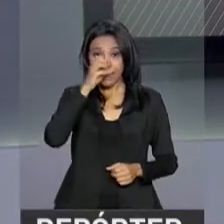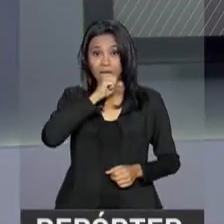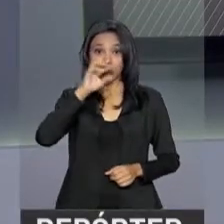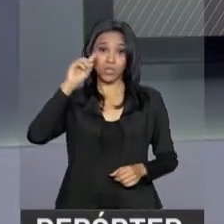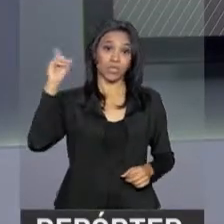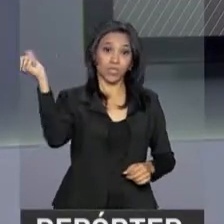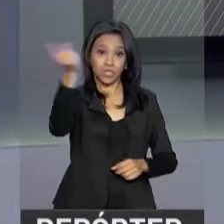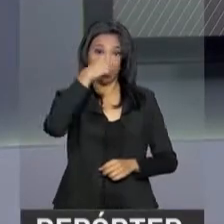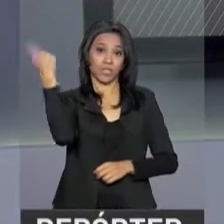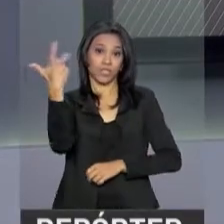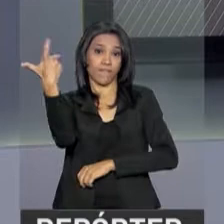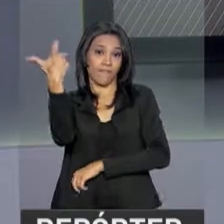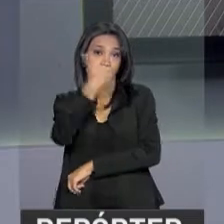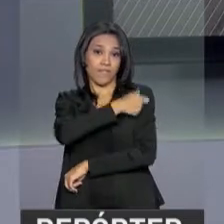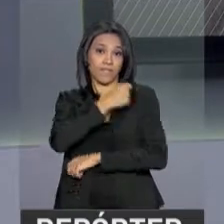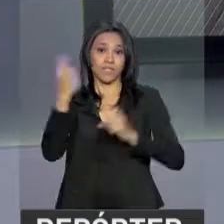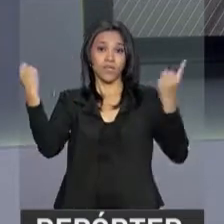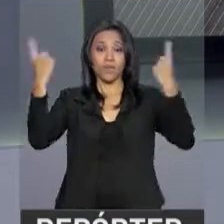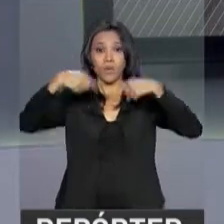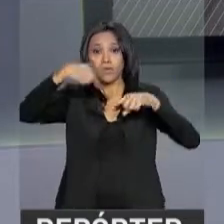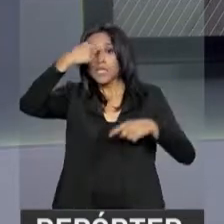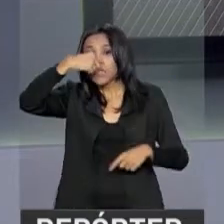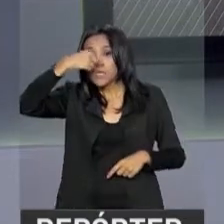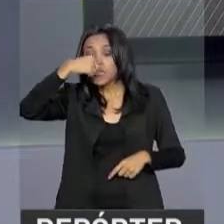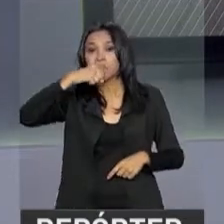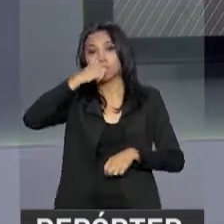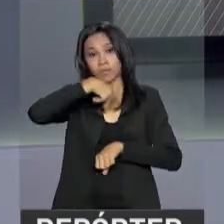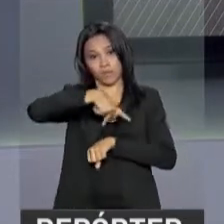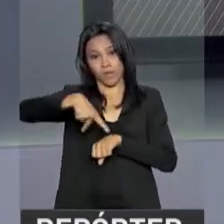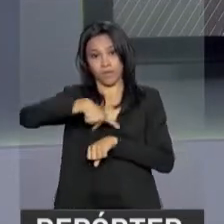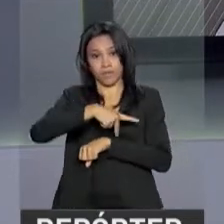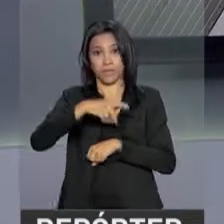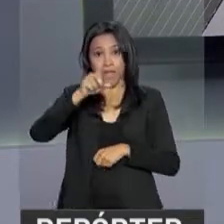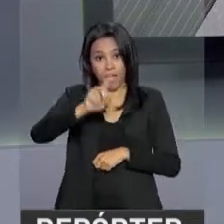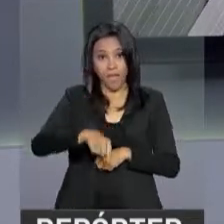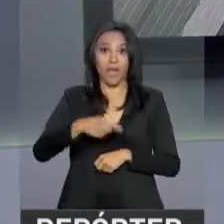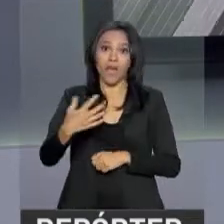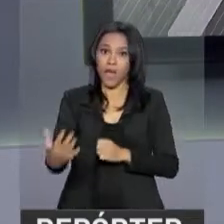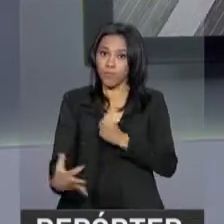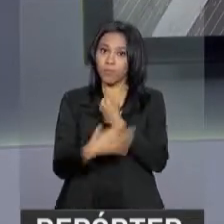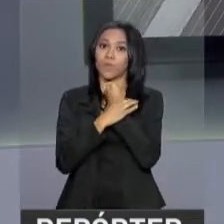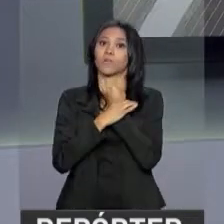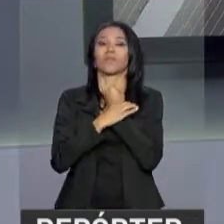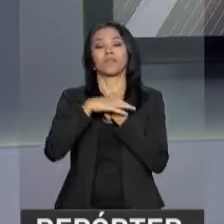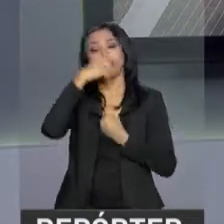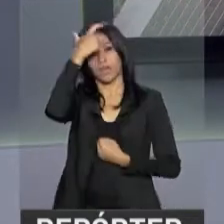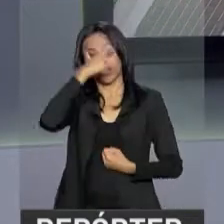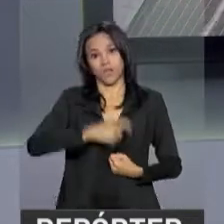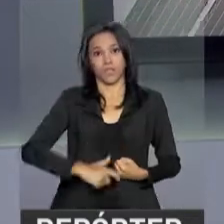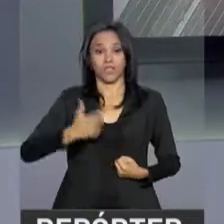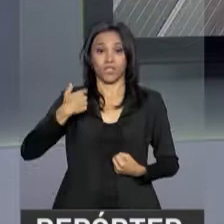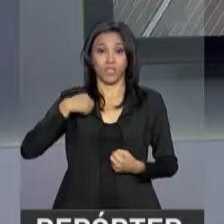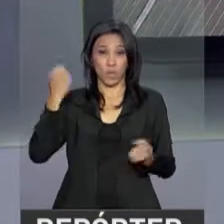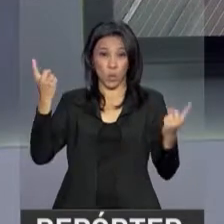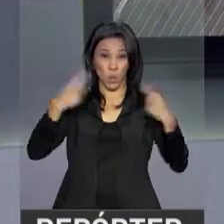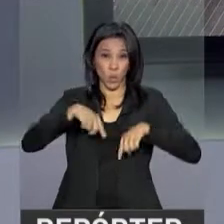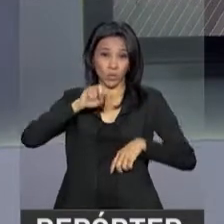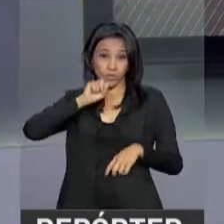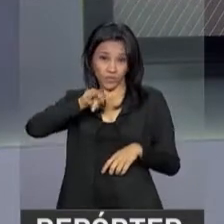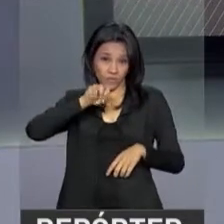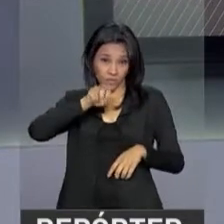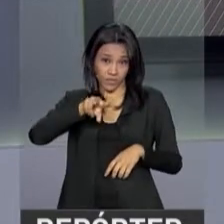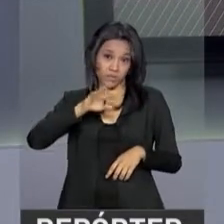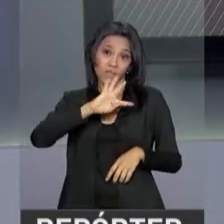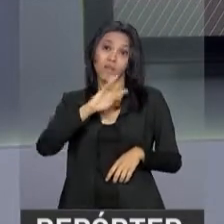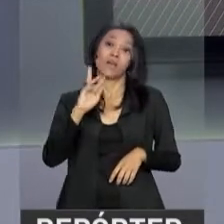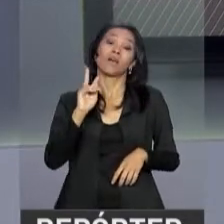de vacinação contra a gripe em todo o país. A vacina é a medida mais efetiva para se proteger contra o vírus da influenza. A campanha